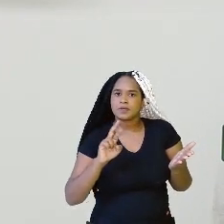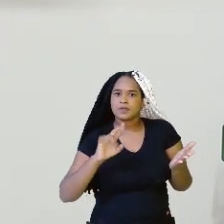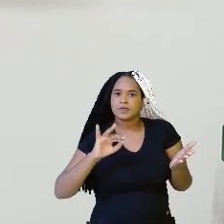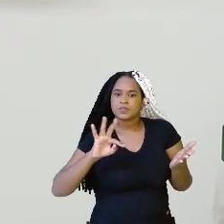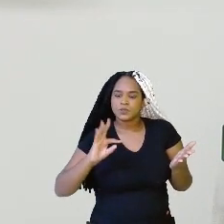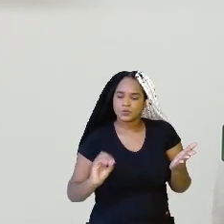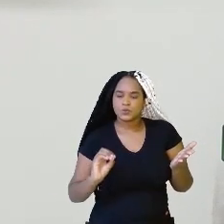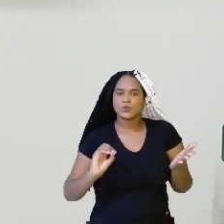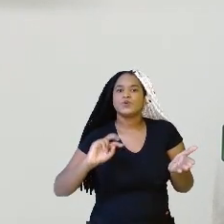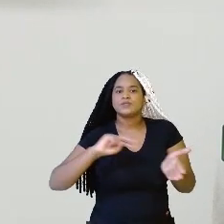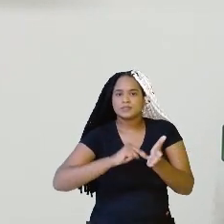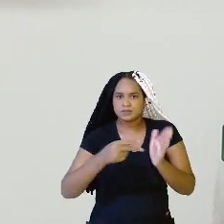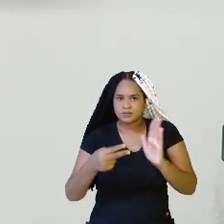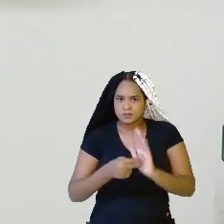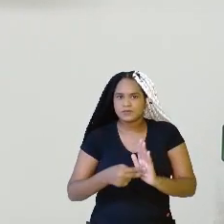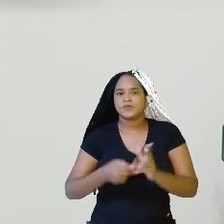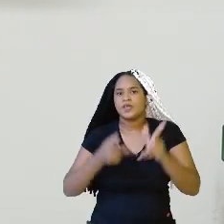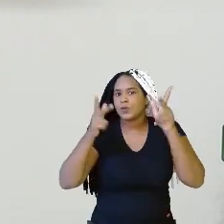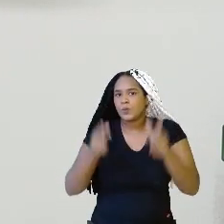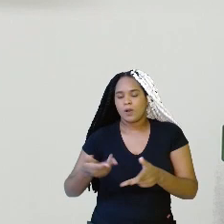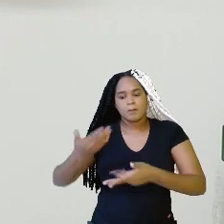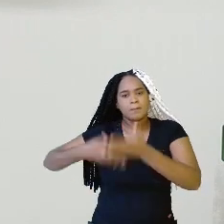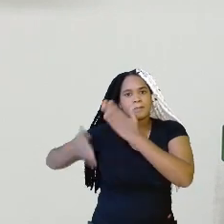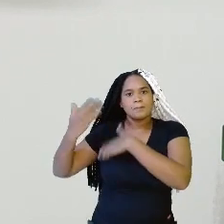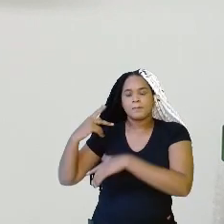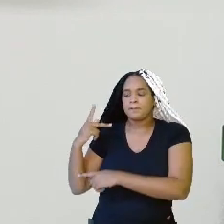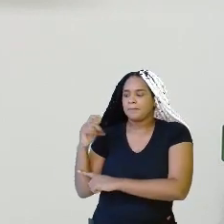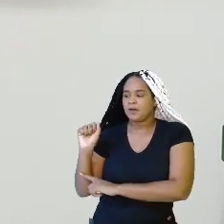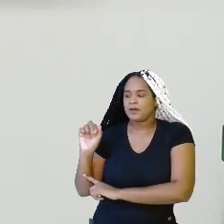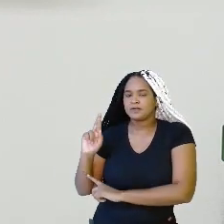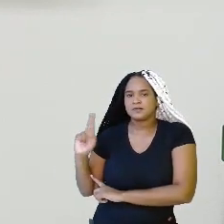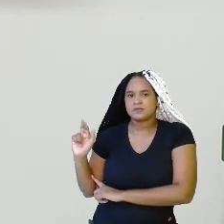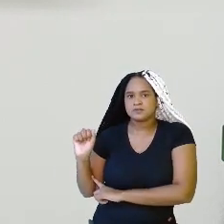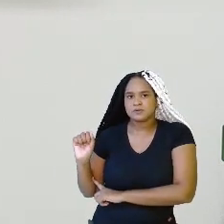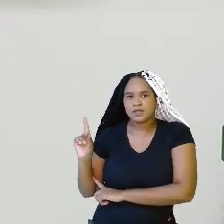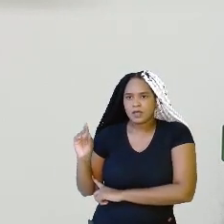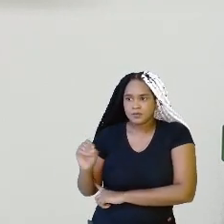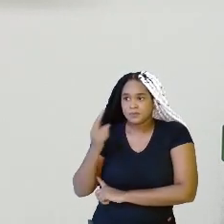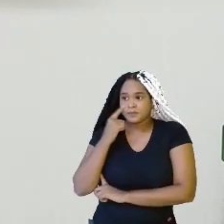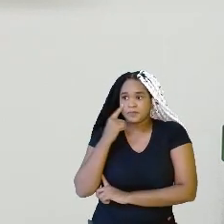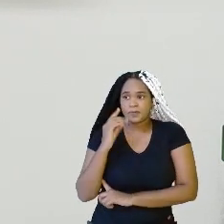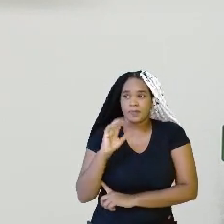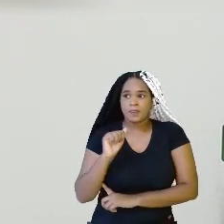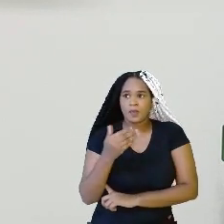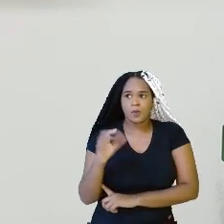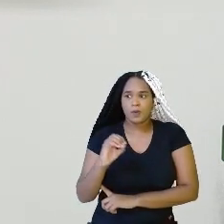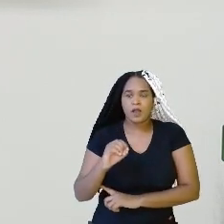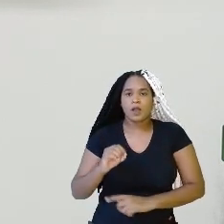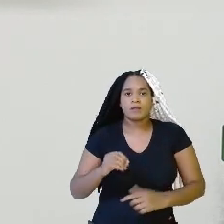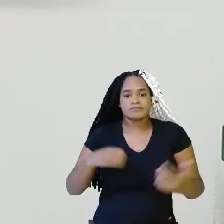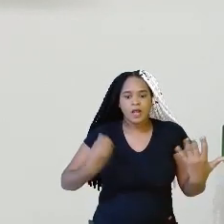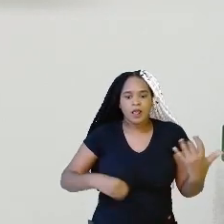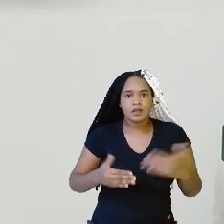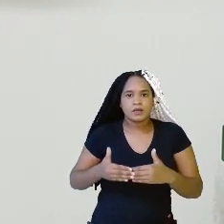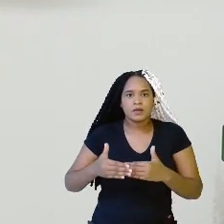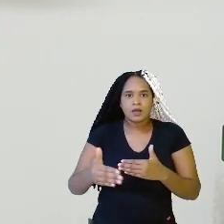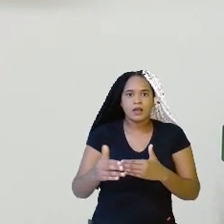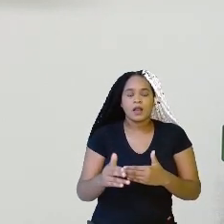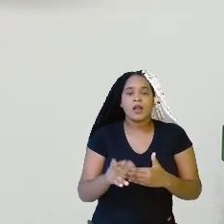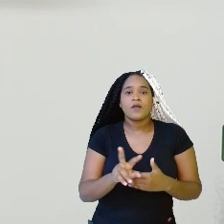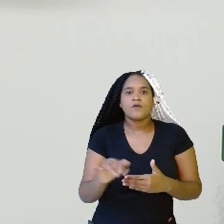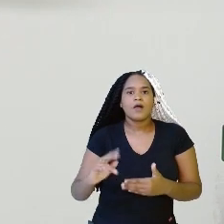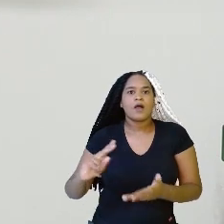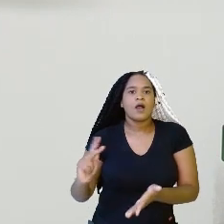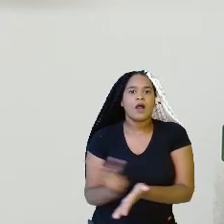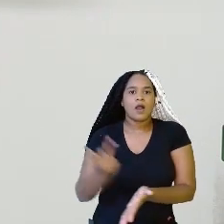está no pretérito, pretérito é a mesma coisa que passado, tá certo? E Cauã tocará no festival, se ainda vai acontecer, quer